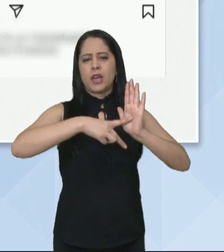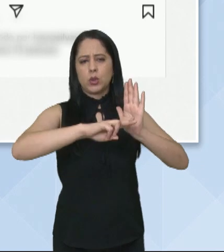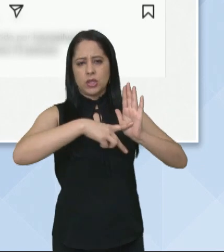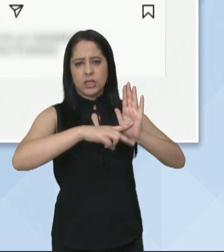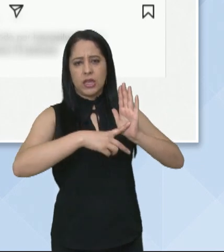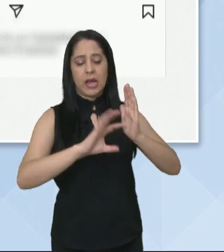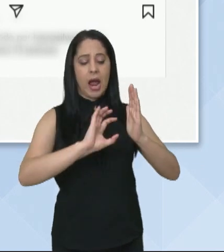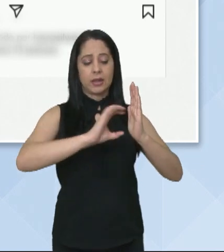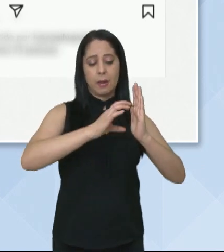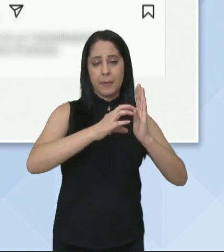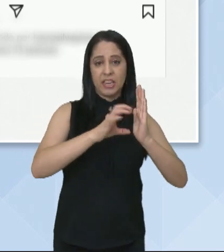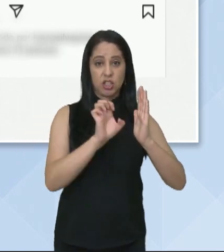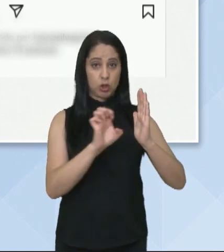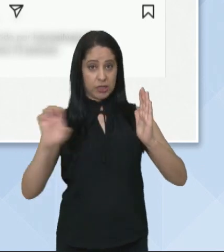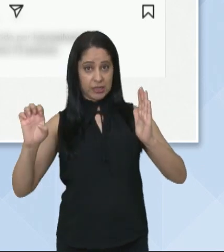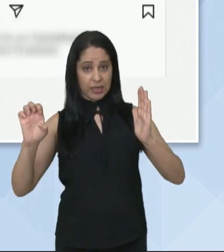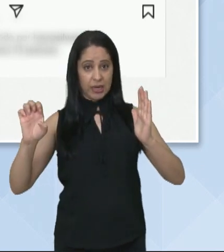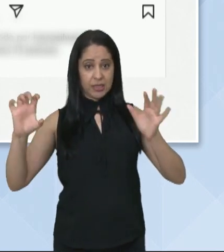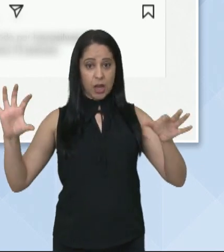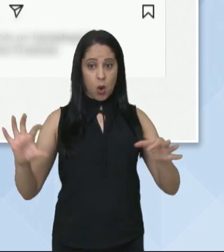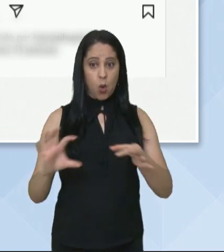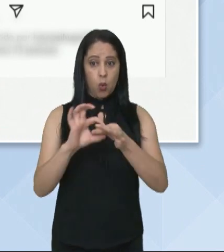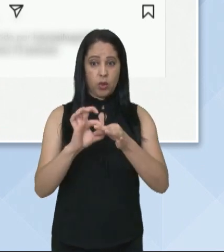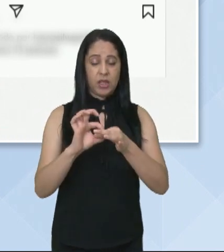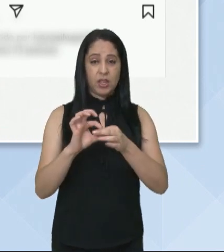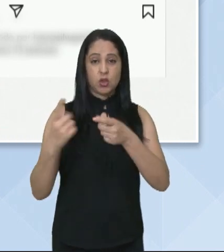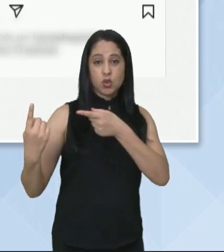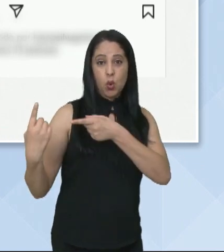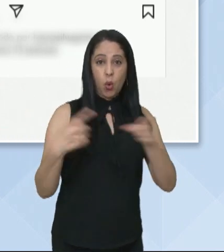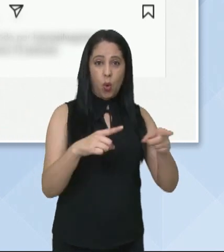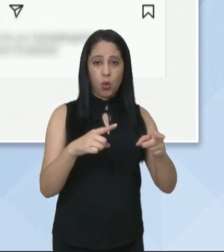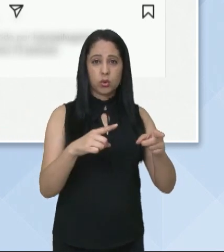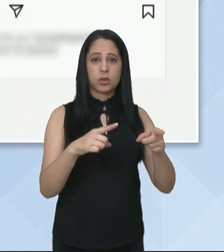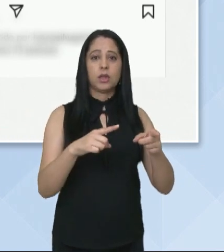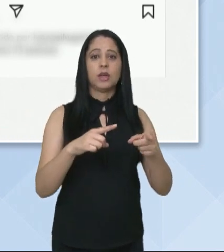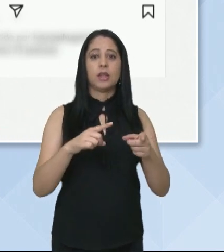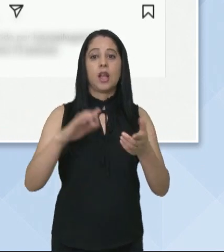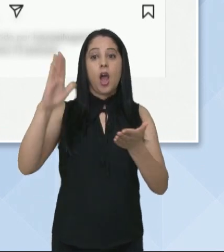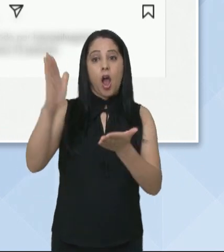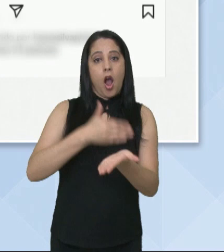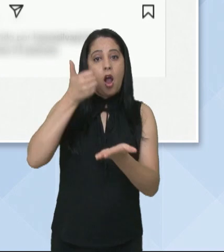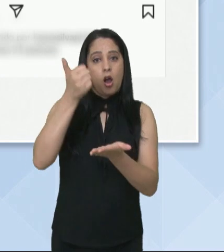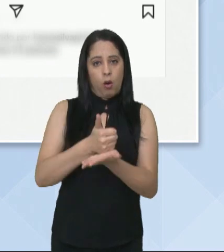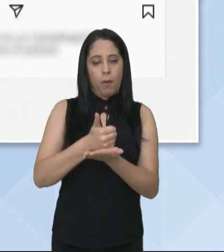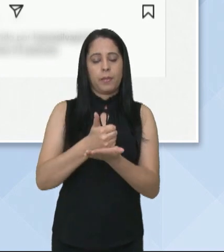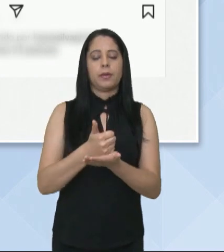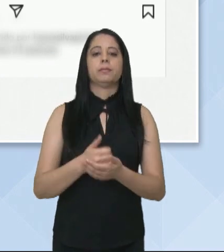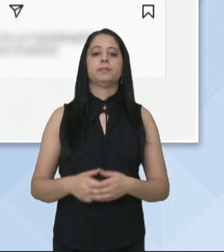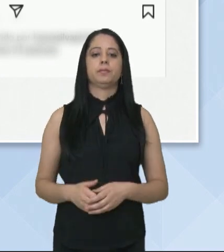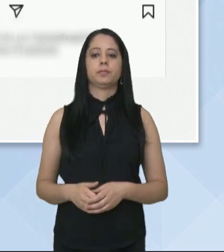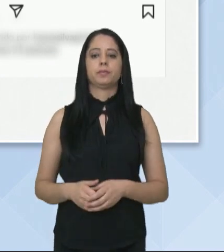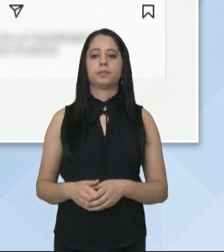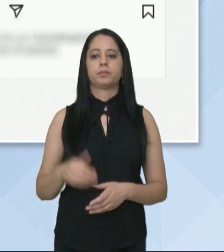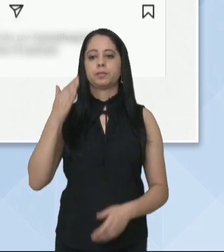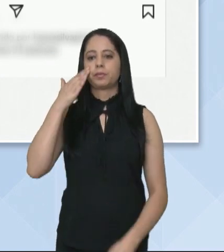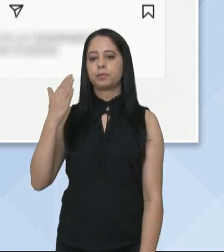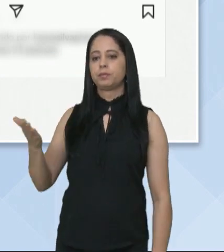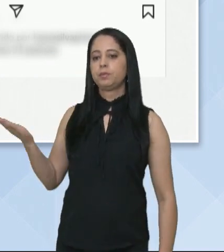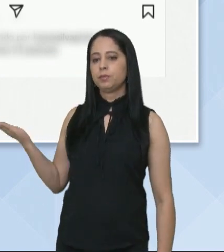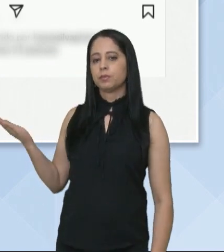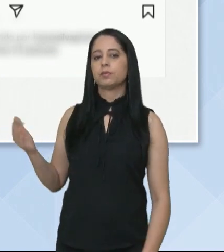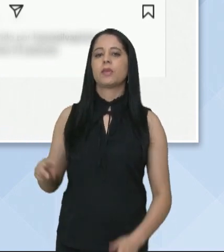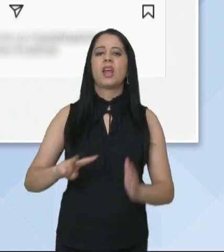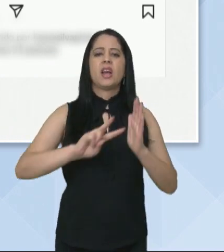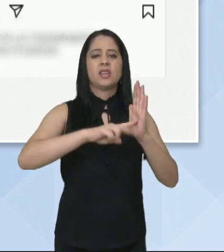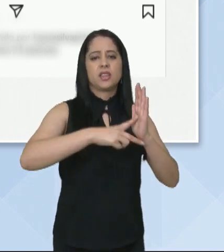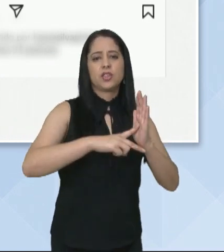políticos de esquerda se unem contra os ataques golpistas. Aqui tem a nota: Sindicato dos Metalúrgicos, Servidores,